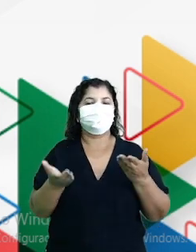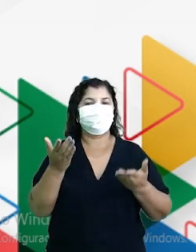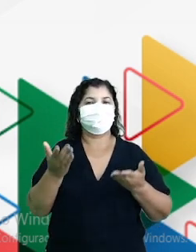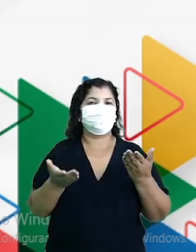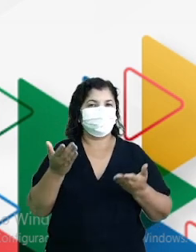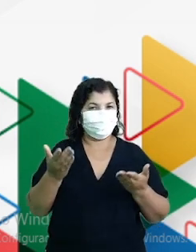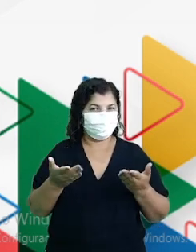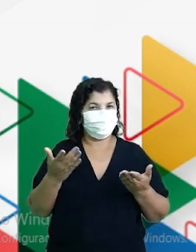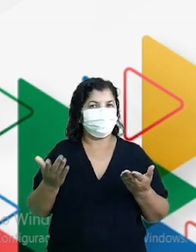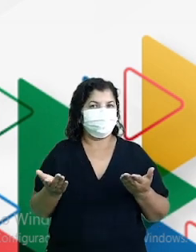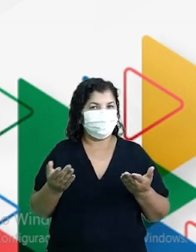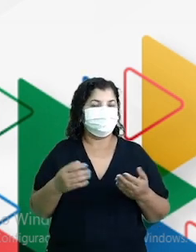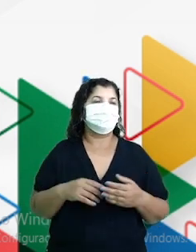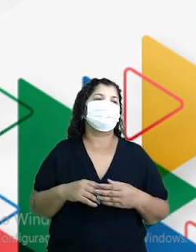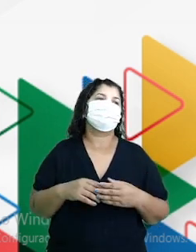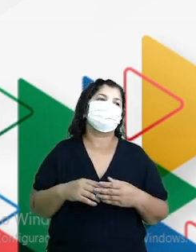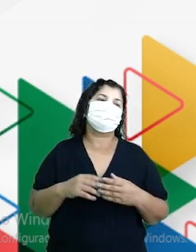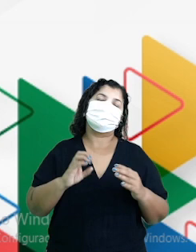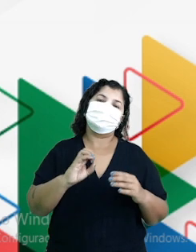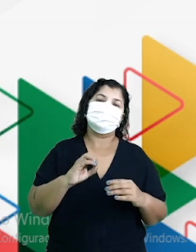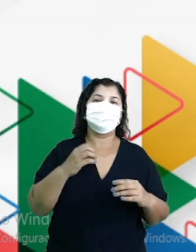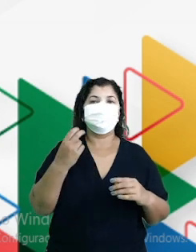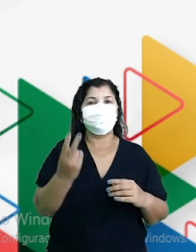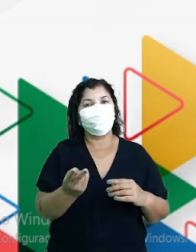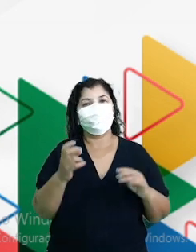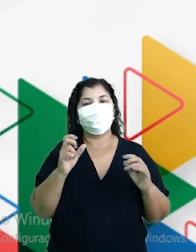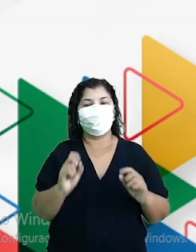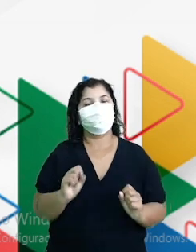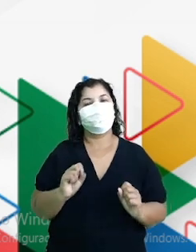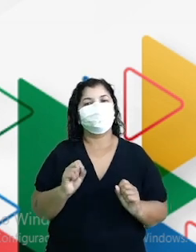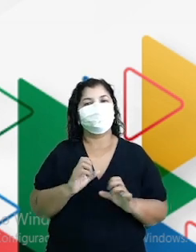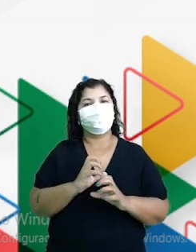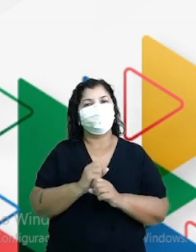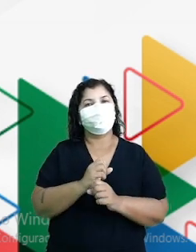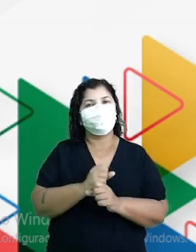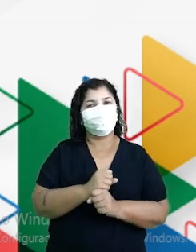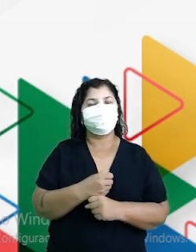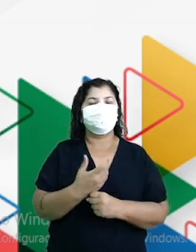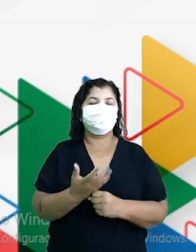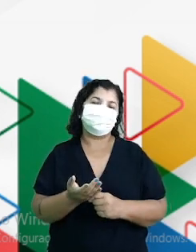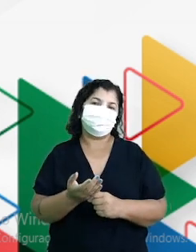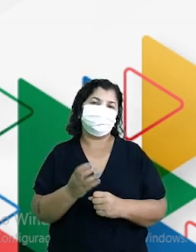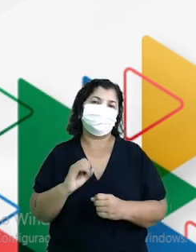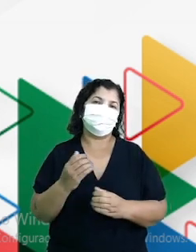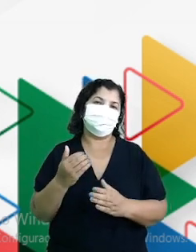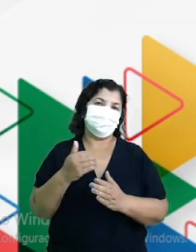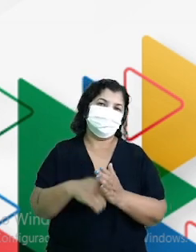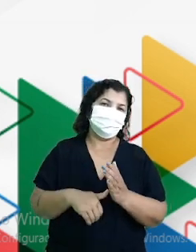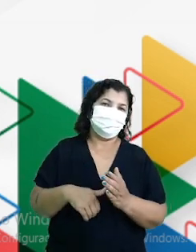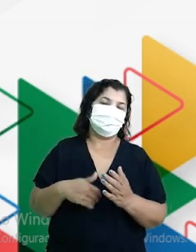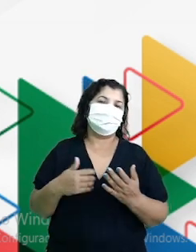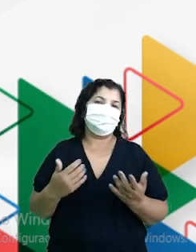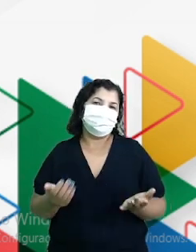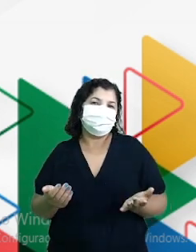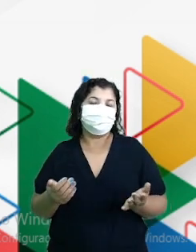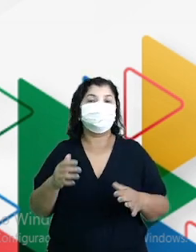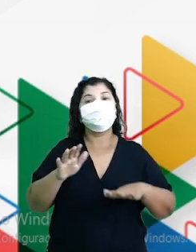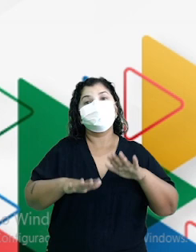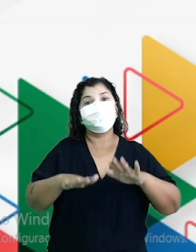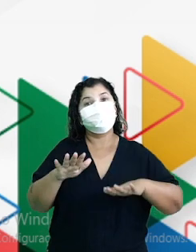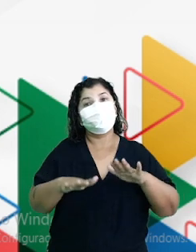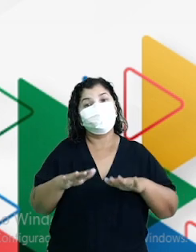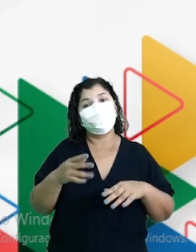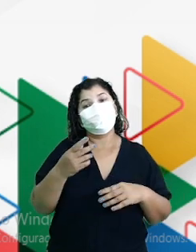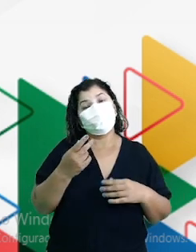redução. Tem outro jeito? Tem. Às vezes é uma soma, né? Às vezes são subtrações mais invertidas. Depende do que eu